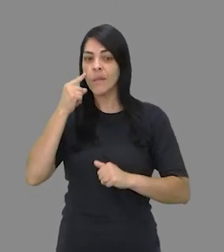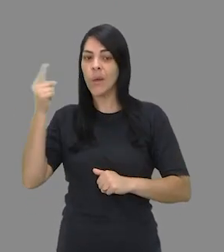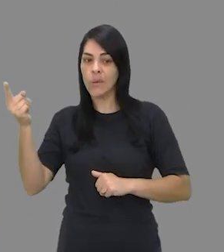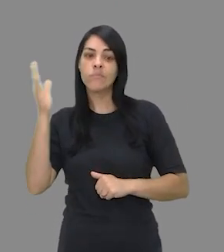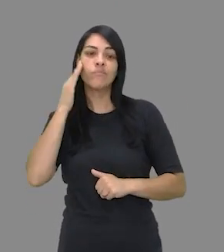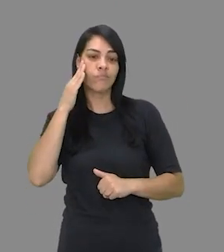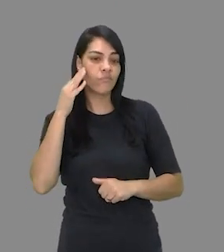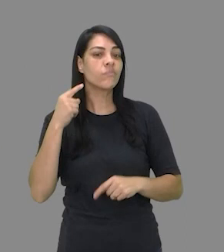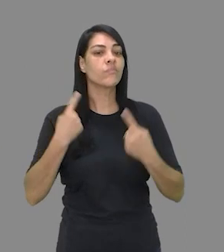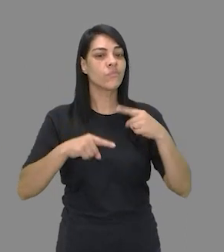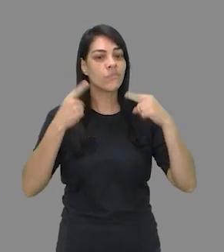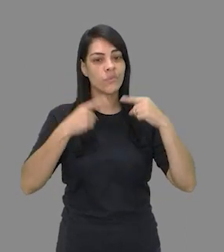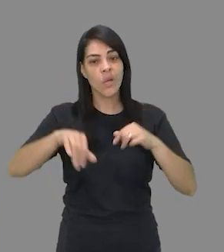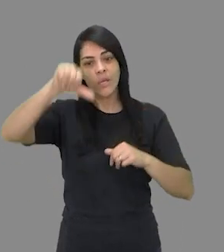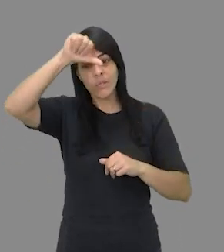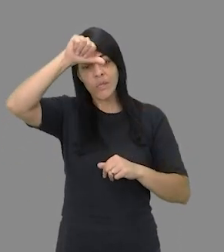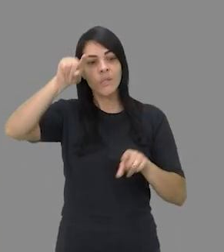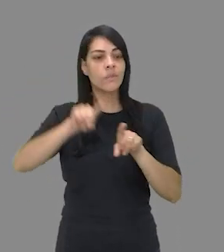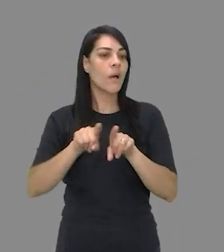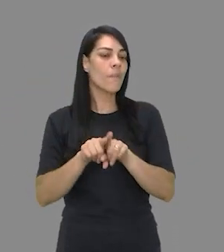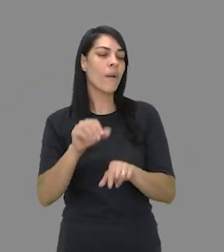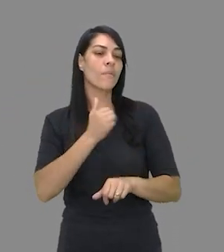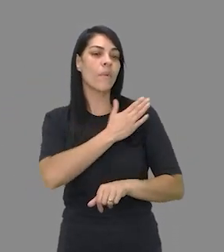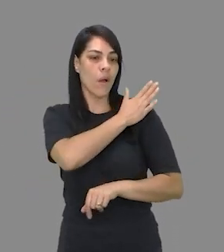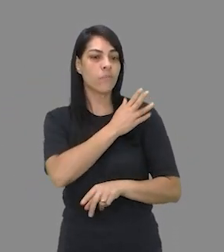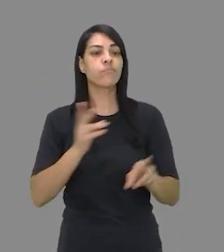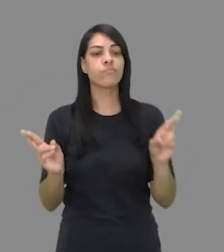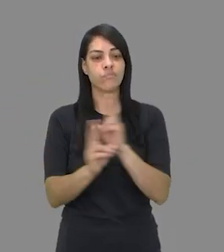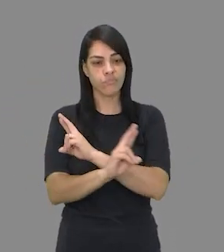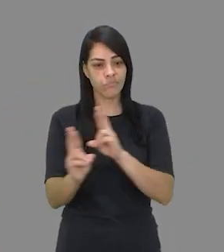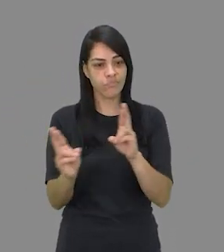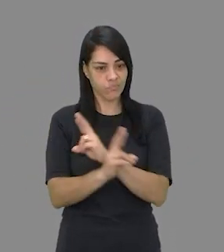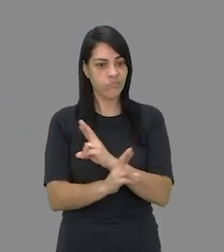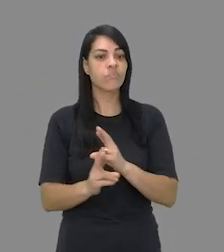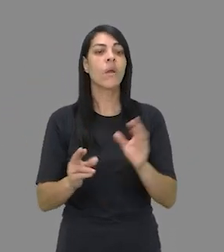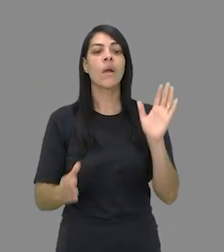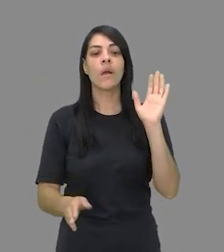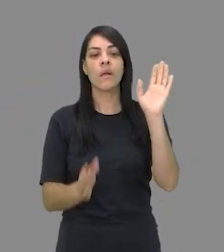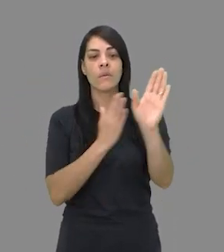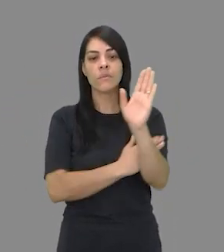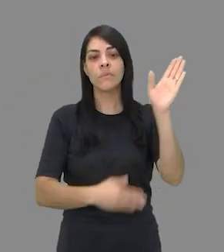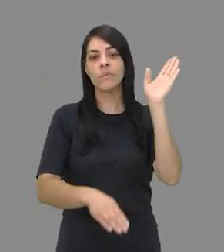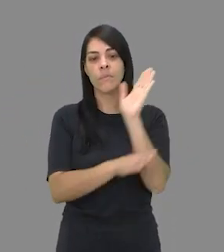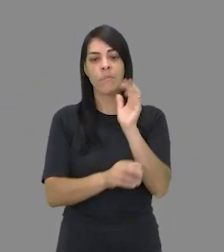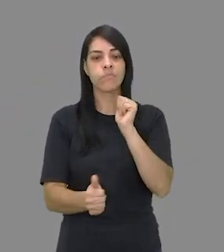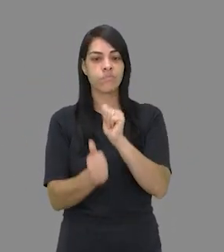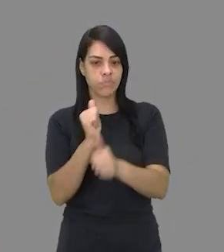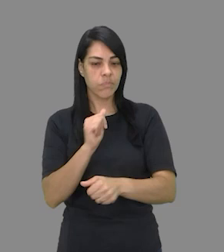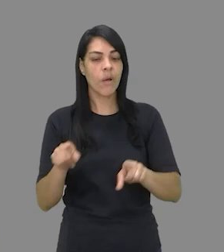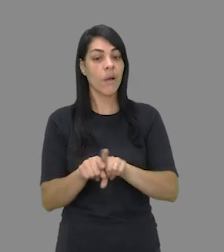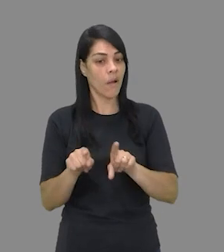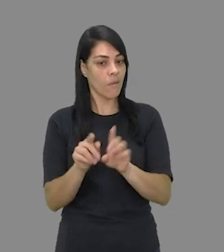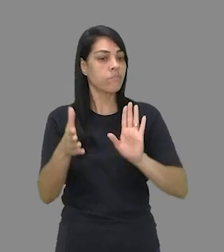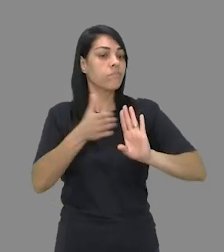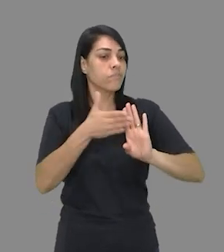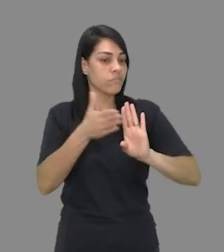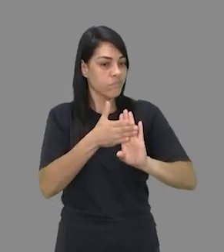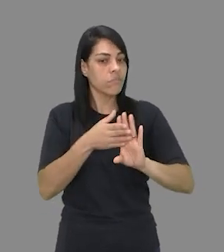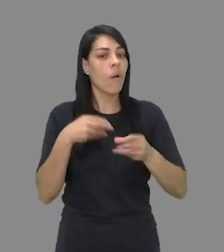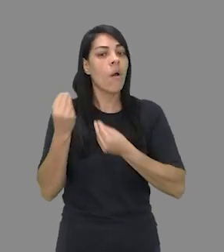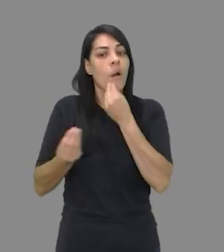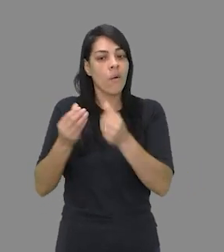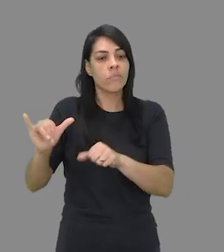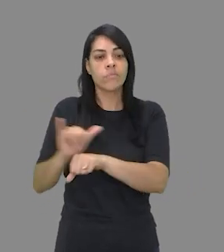Identificar e discutir estereótipos e preconceitos relativos aos esportes paralímpicos e propor alternativas para